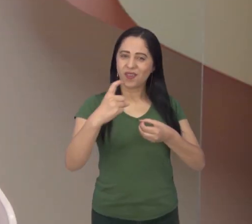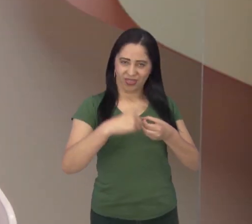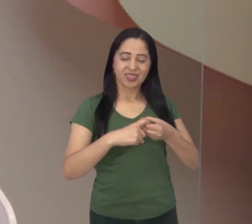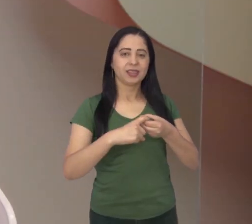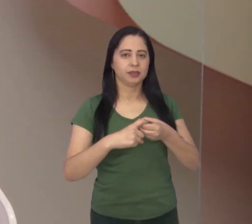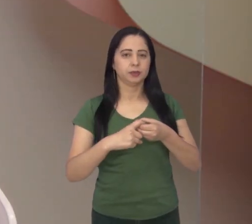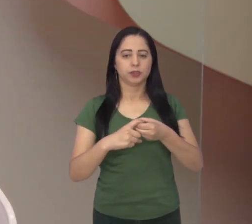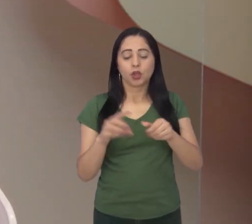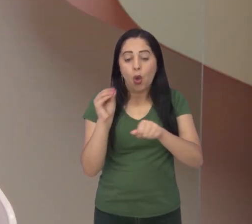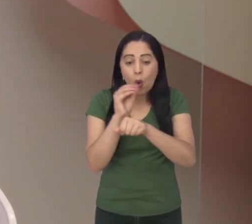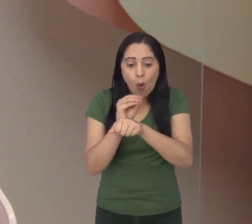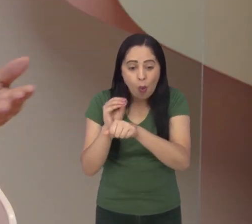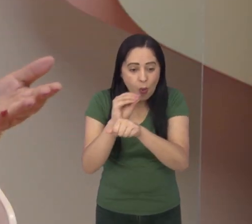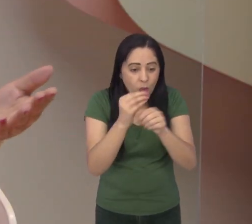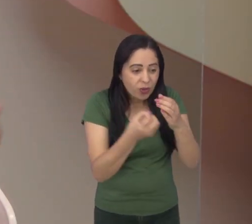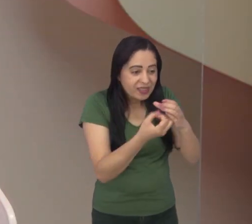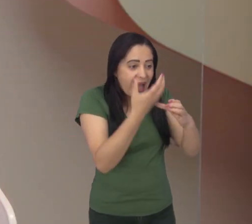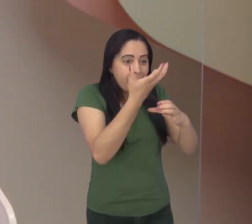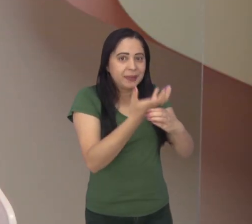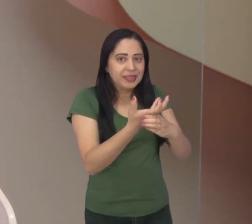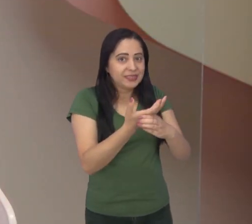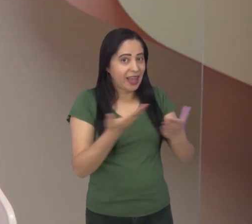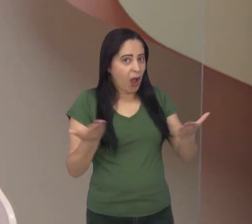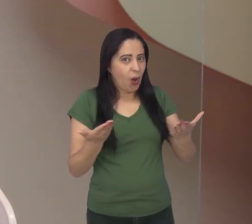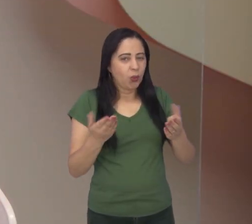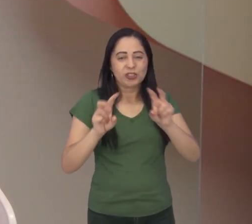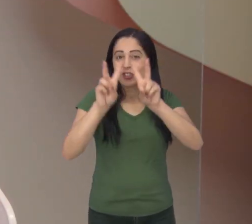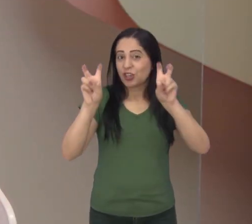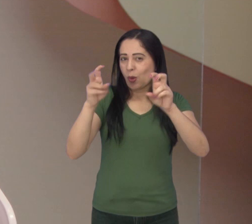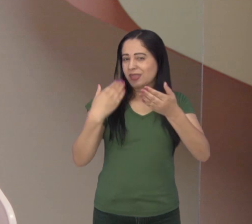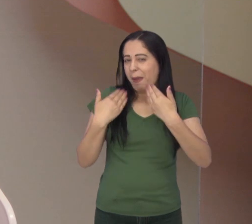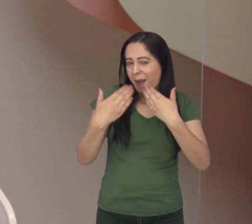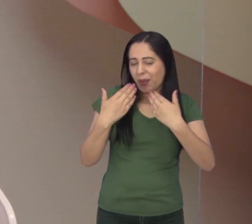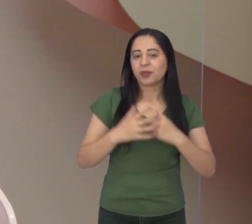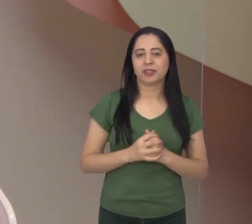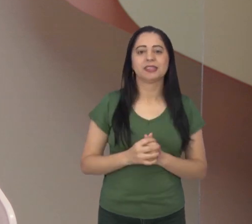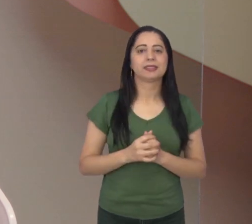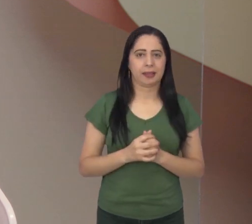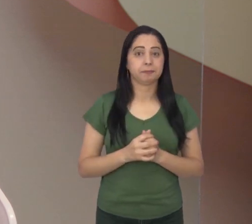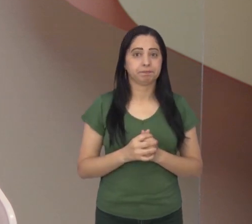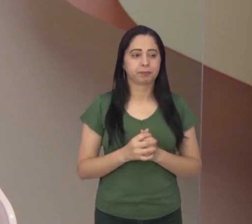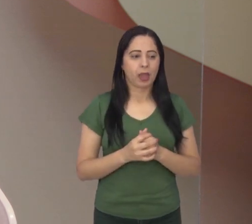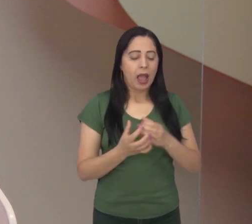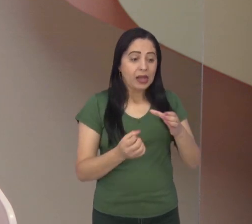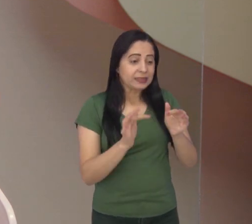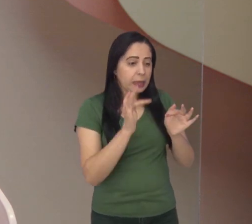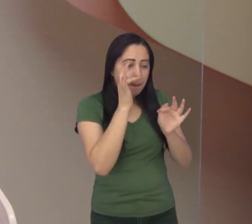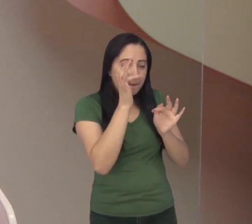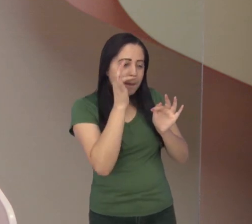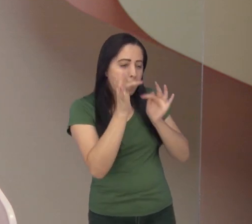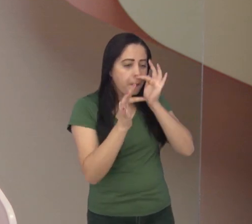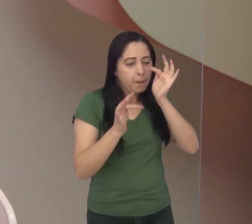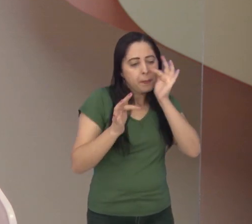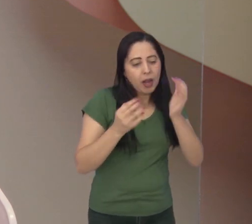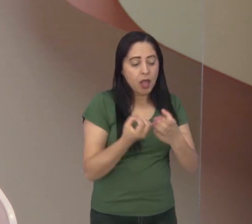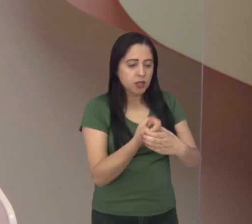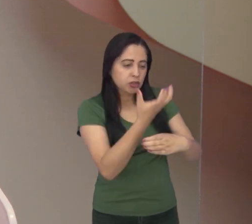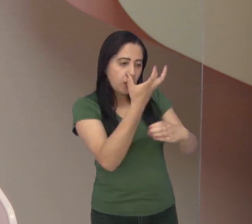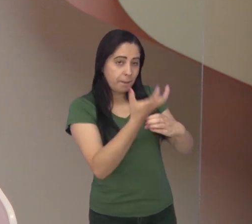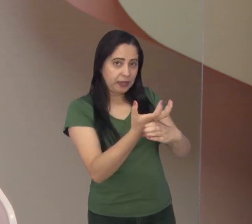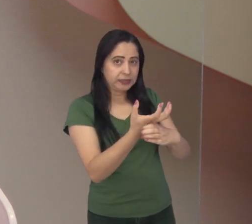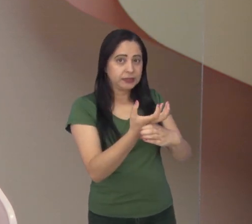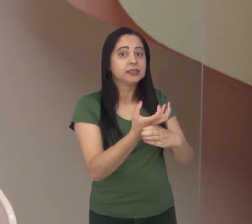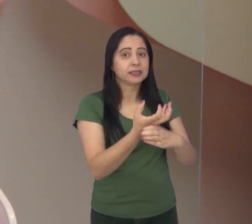Estamos de volta. Cuidado com as plantas é tema do programa de hoje. E além de cultivar plantas ornamentais, como as espadas de